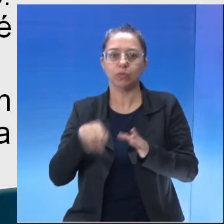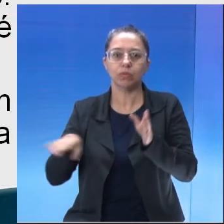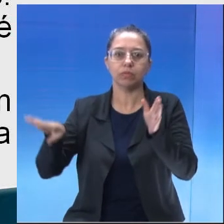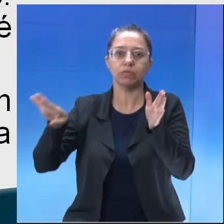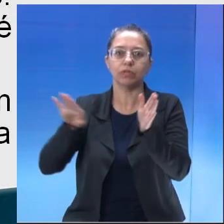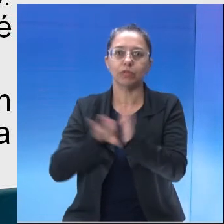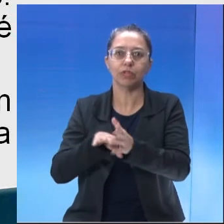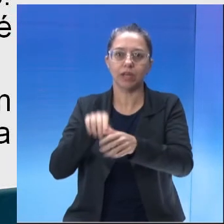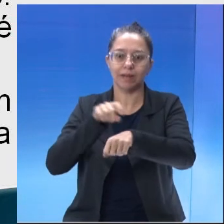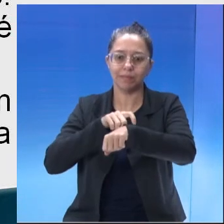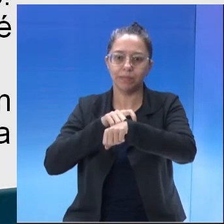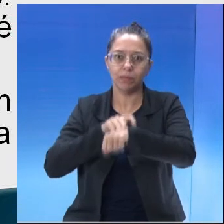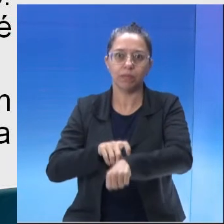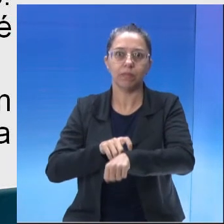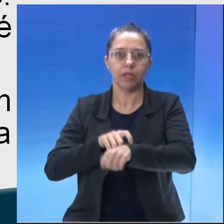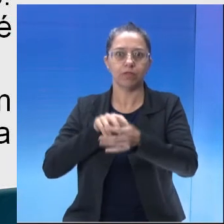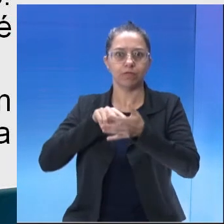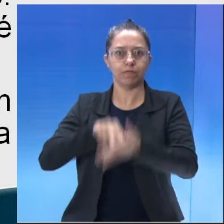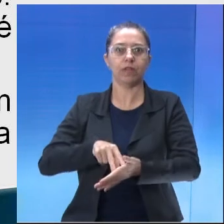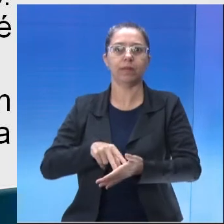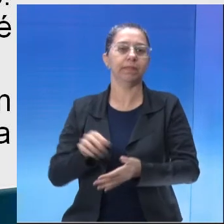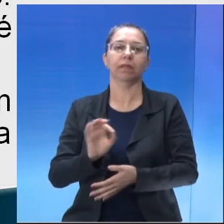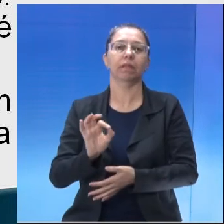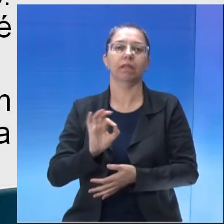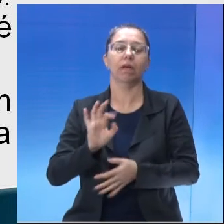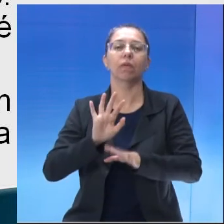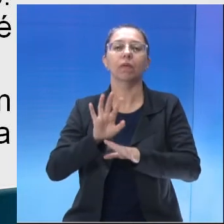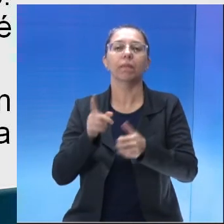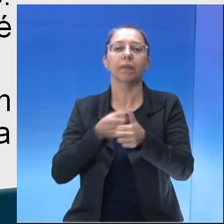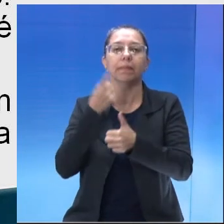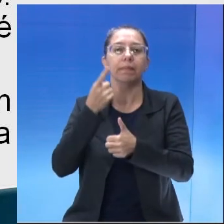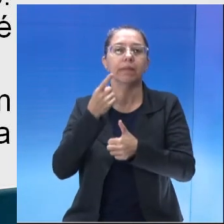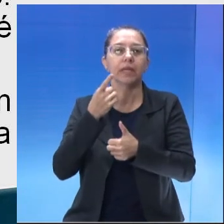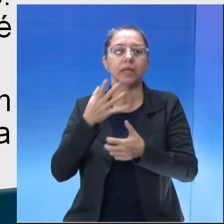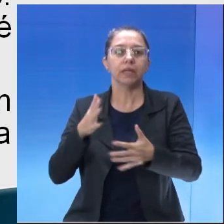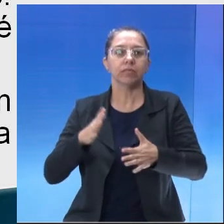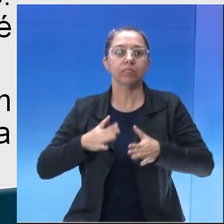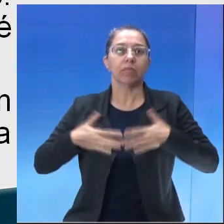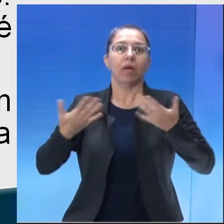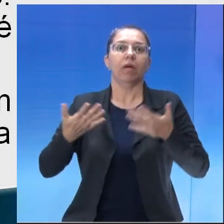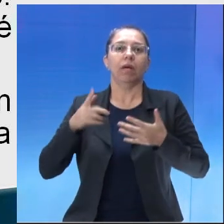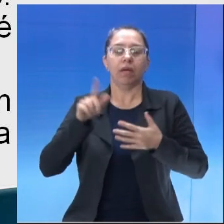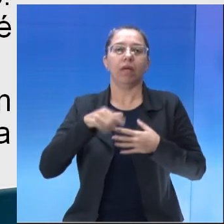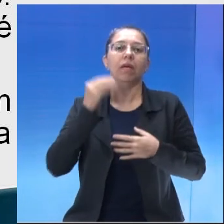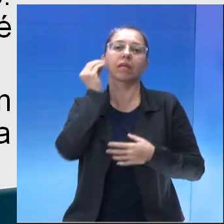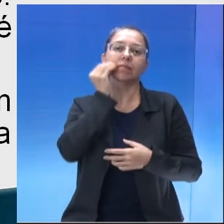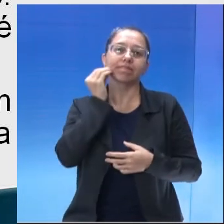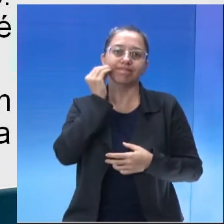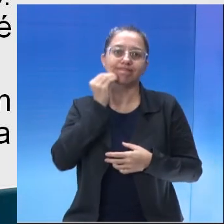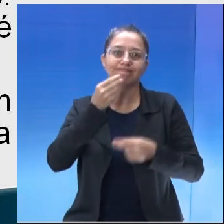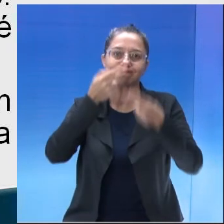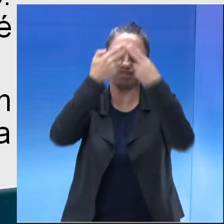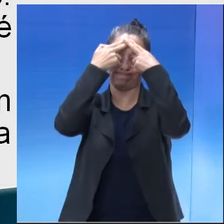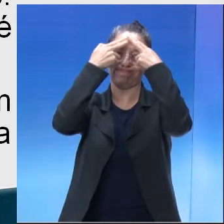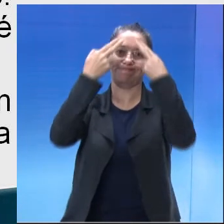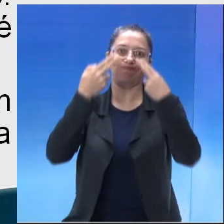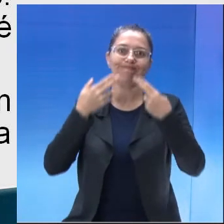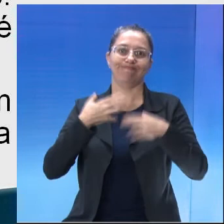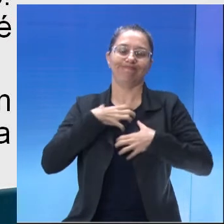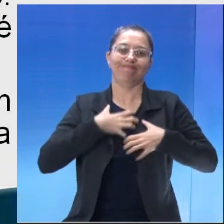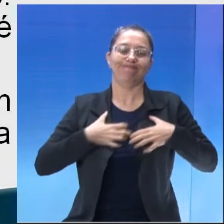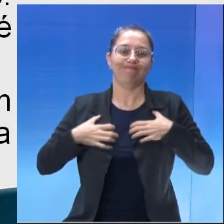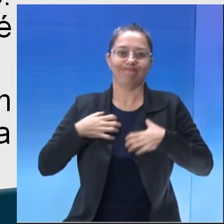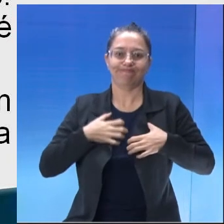hora da largada. E a primeira perplexidade será esta, a experiência da frustração.